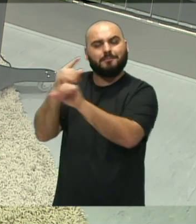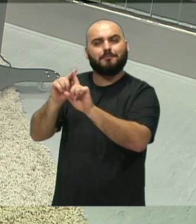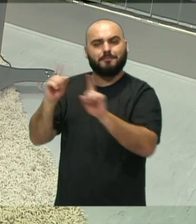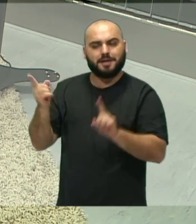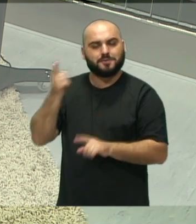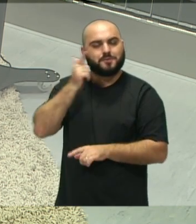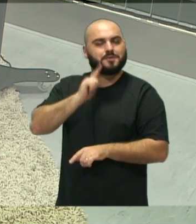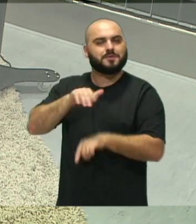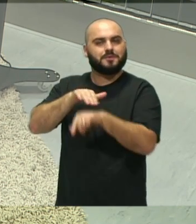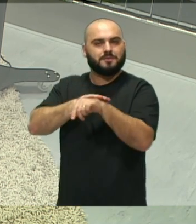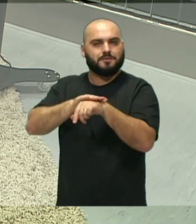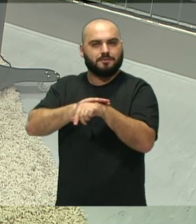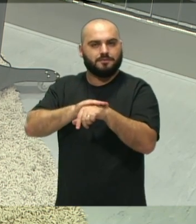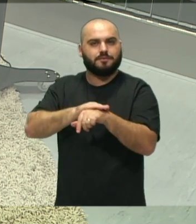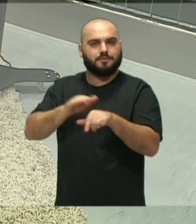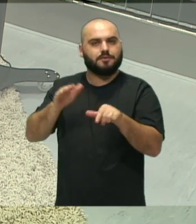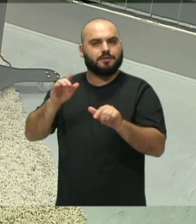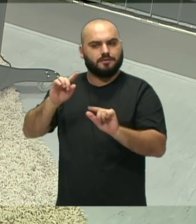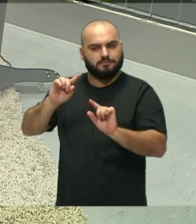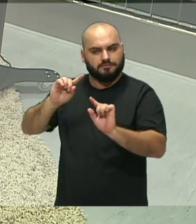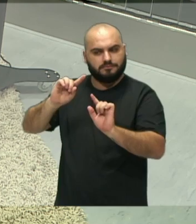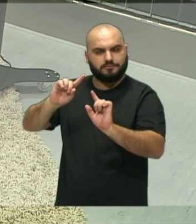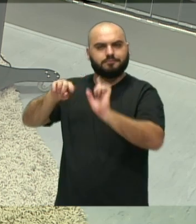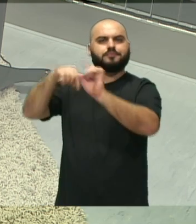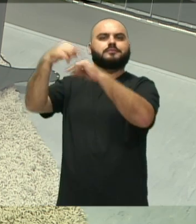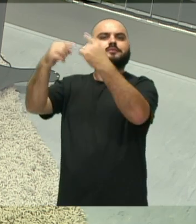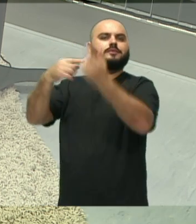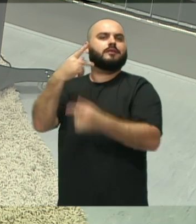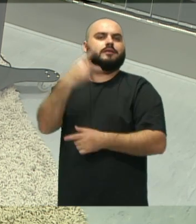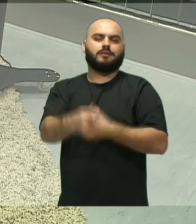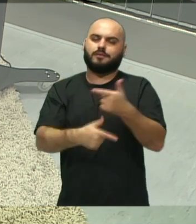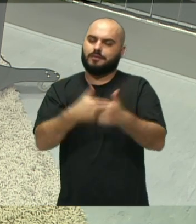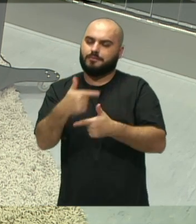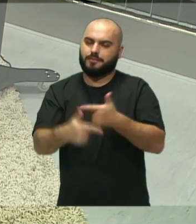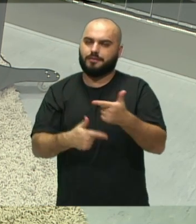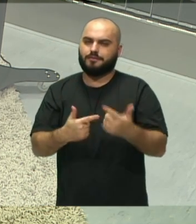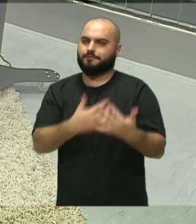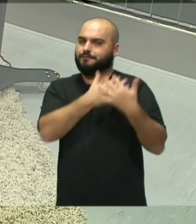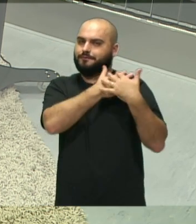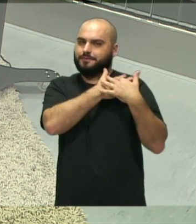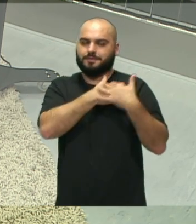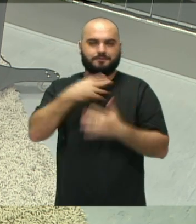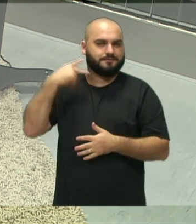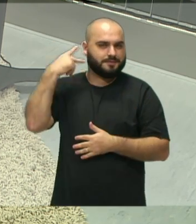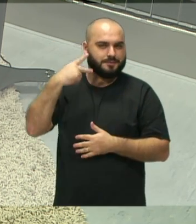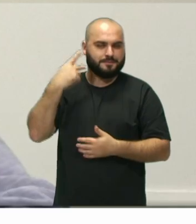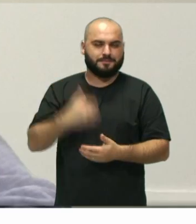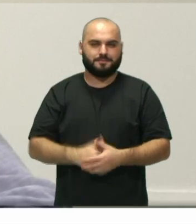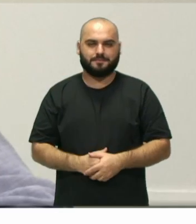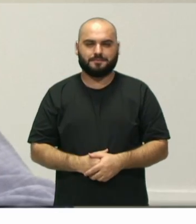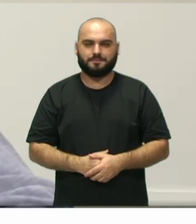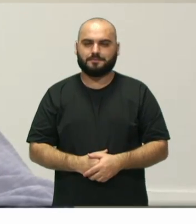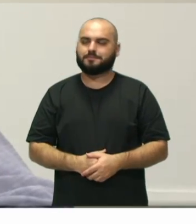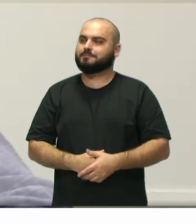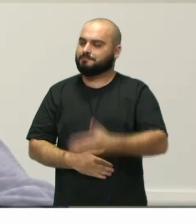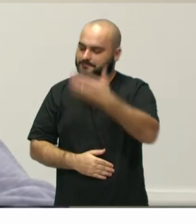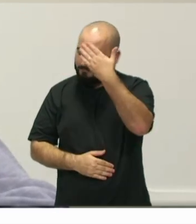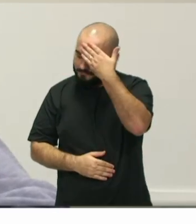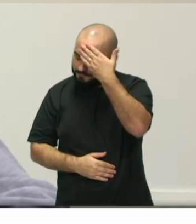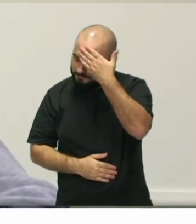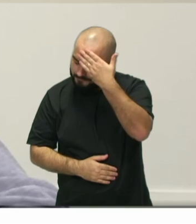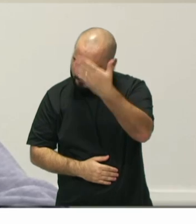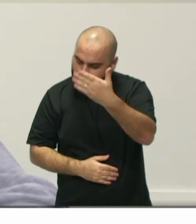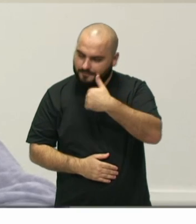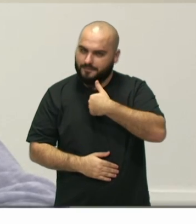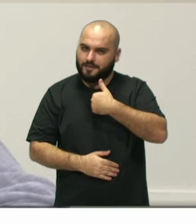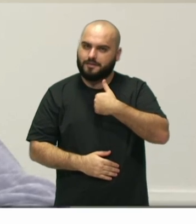também desejo sucesso em suas demandas, suas atividades parlamentares. Maurício, eu que agradeço a oportunidade da